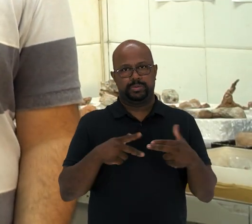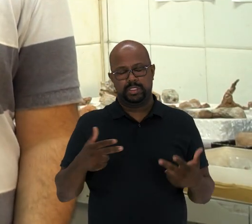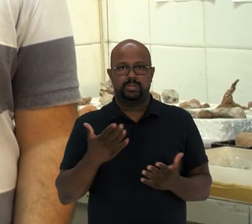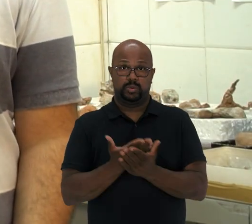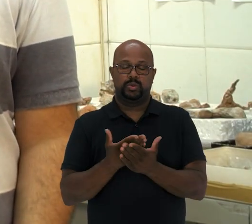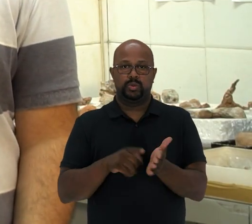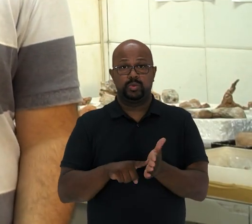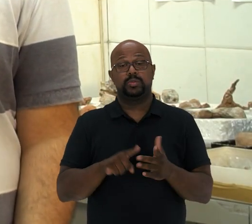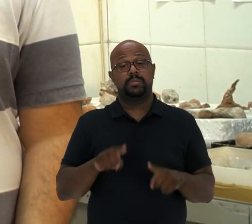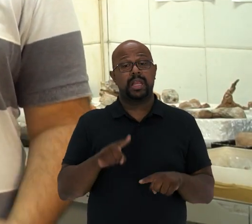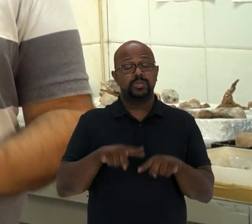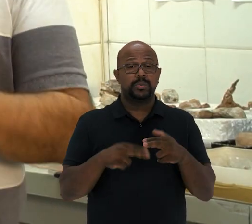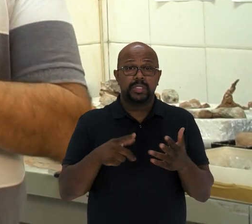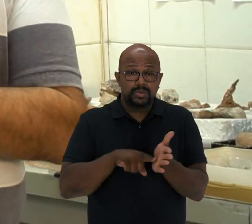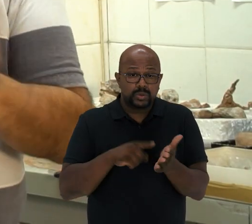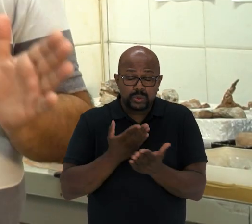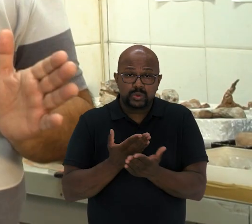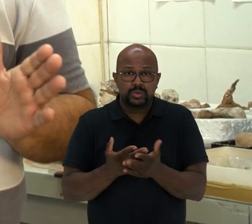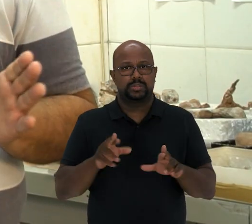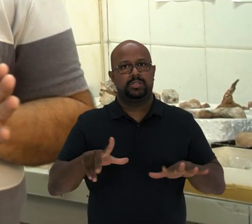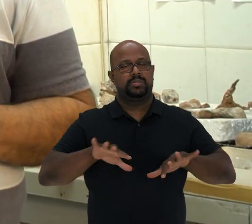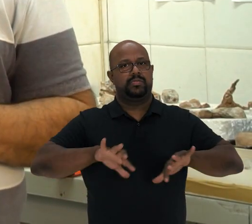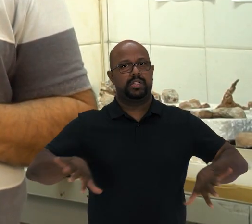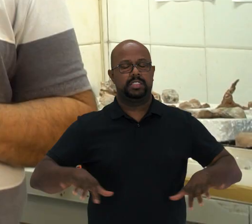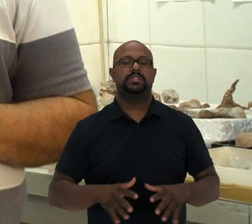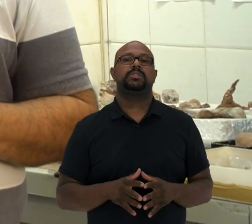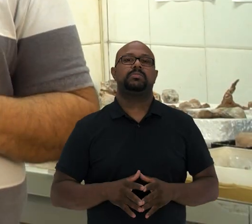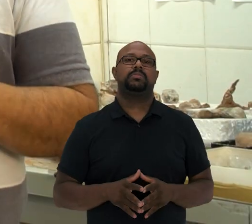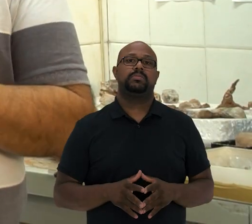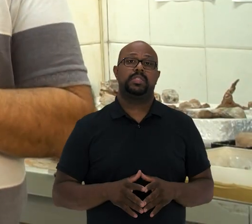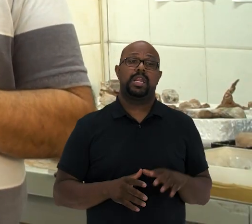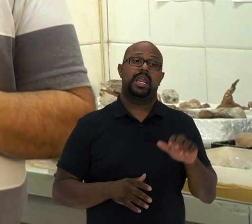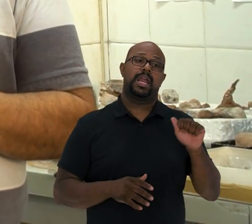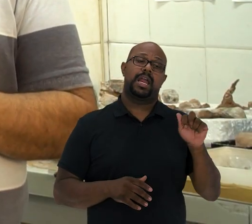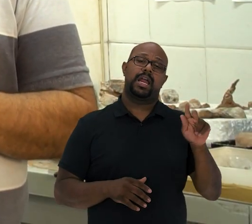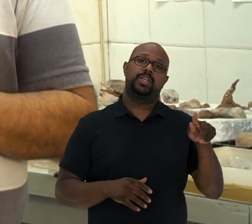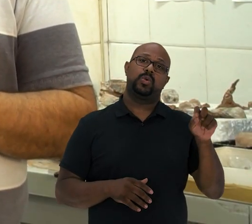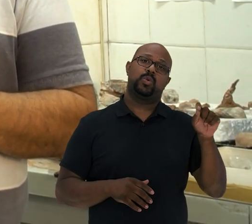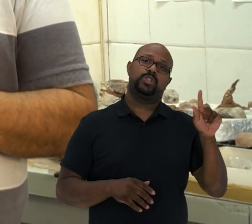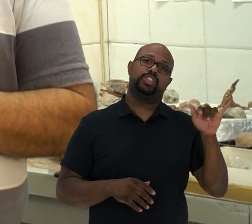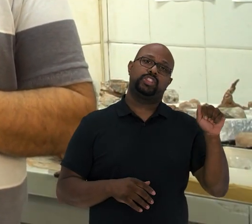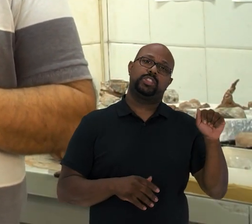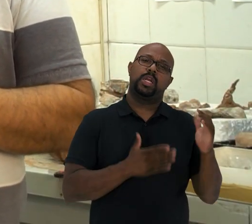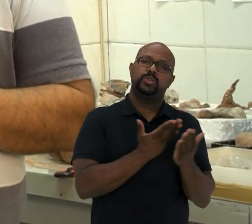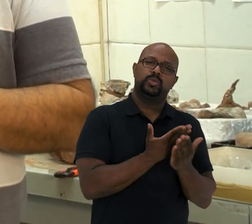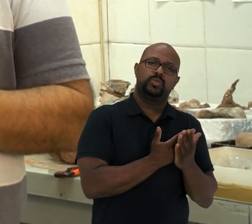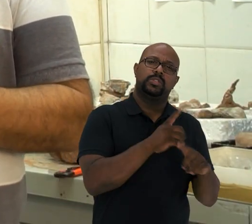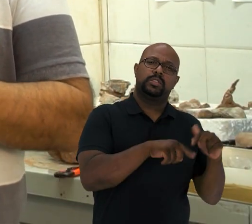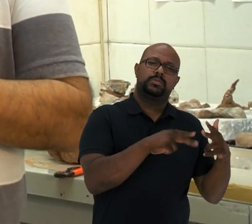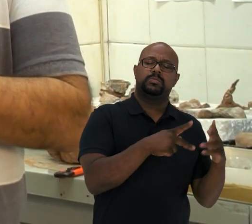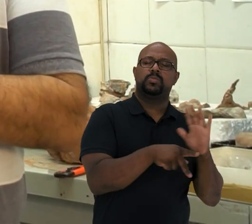seus objetos de estudo, mas os objetos de estudo são completamente diferentes. Enquanto a arqueologia estuda, né,